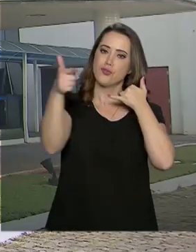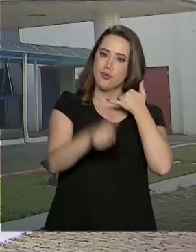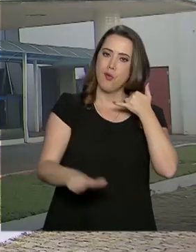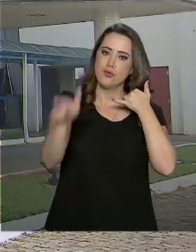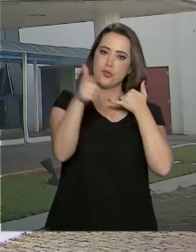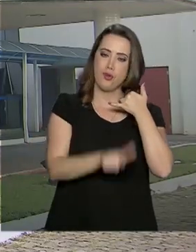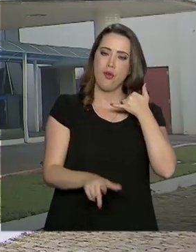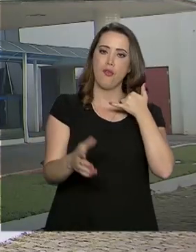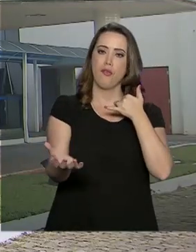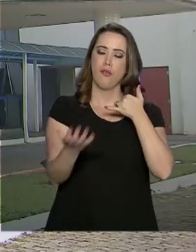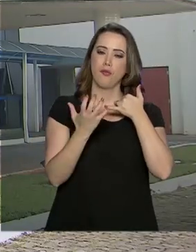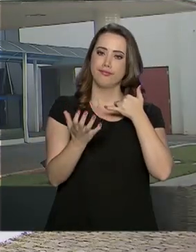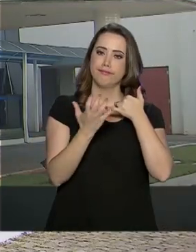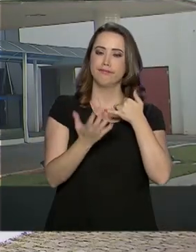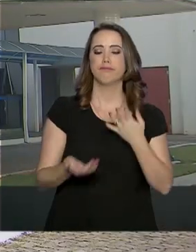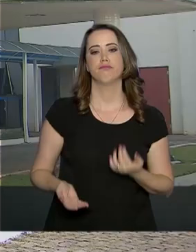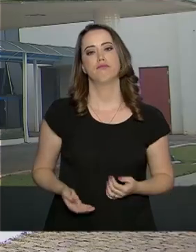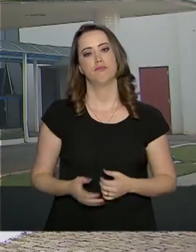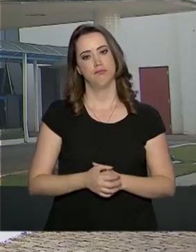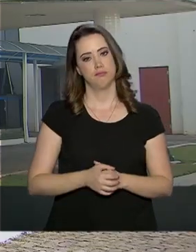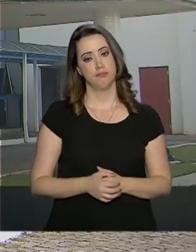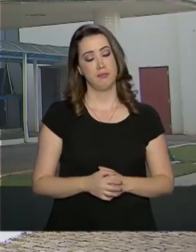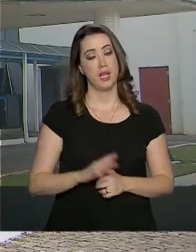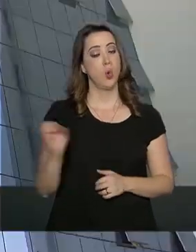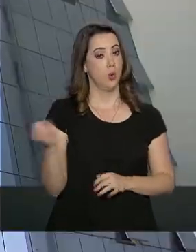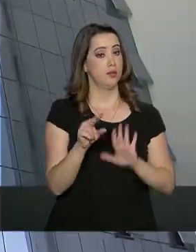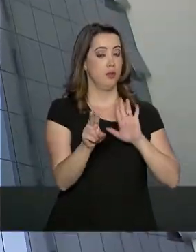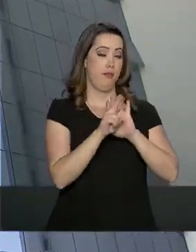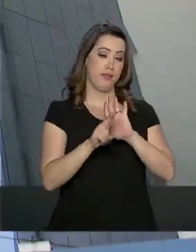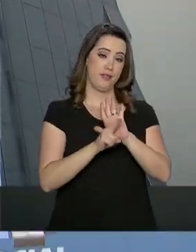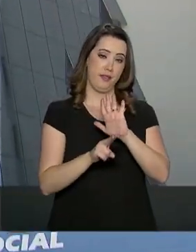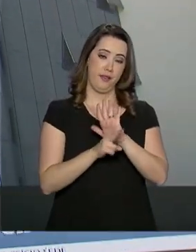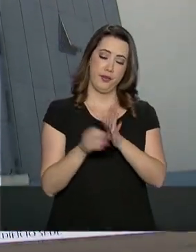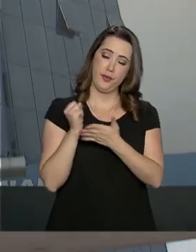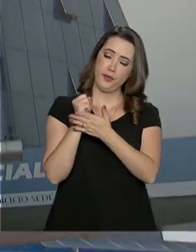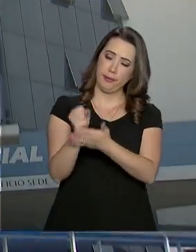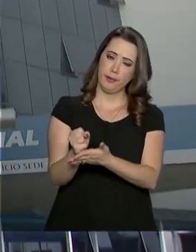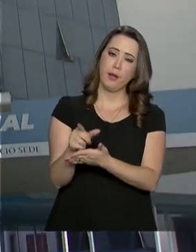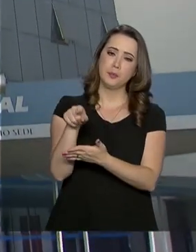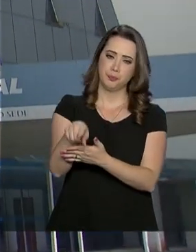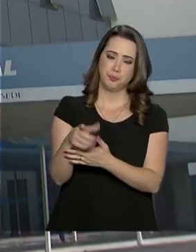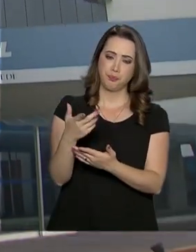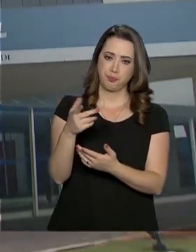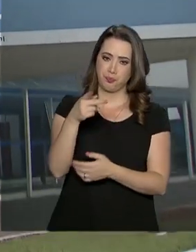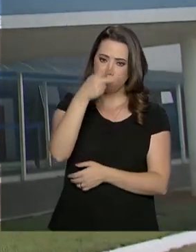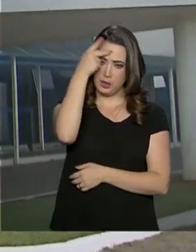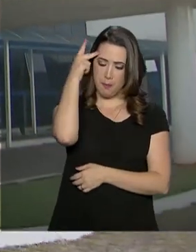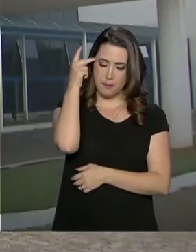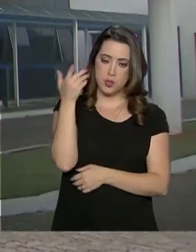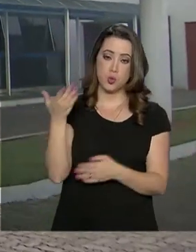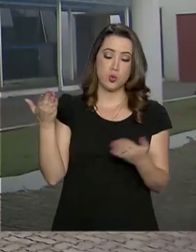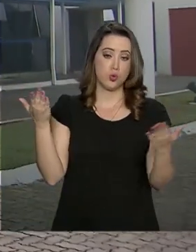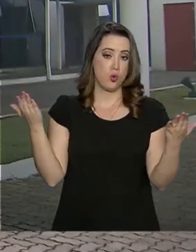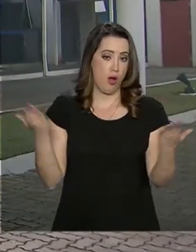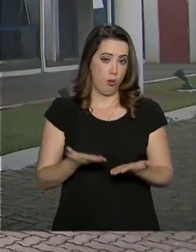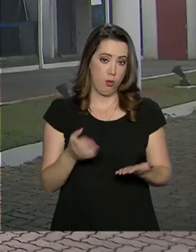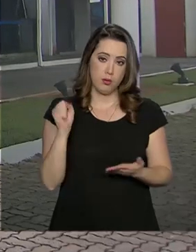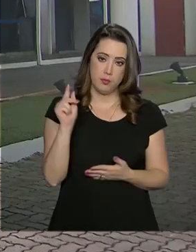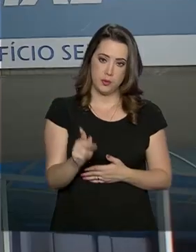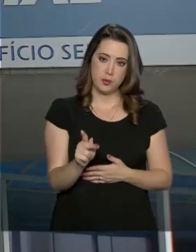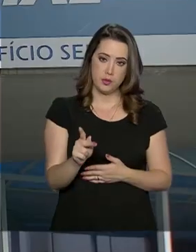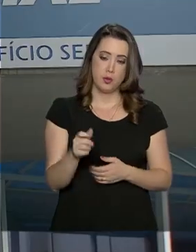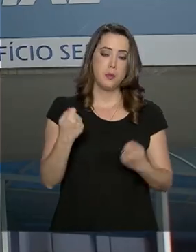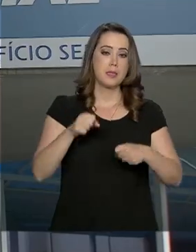constante. Com as novas regras, quando o benefício for concedido, ele vai ficar bloqueado para contratação de crédito por 90